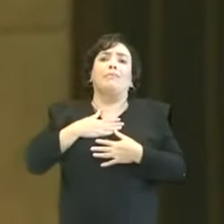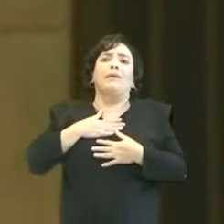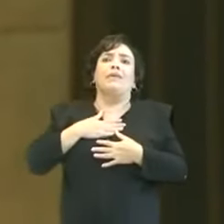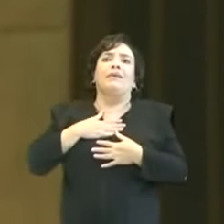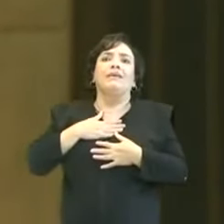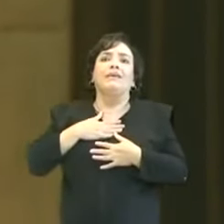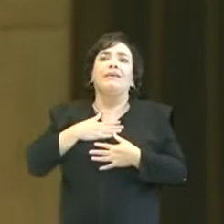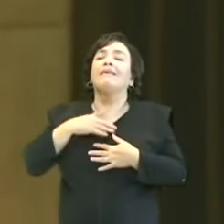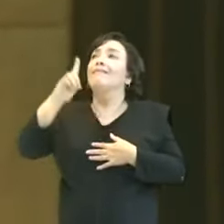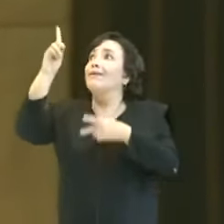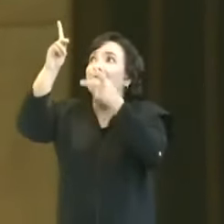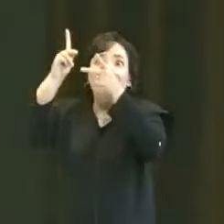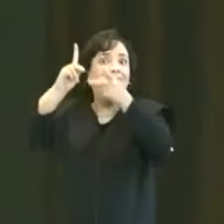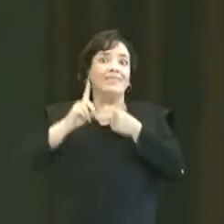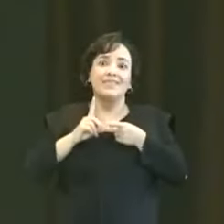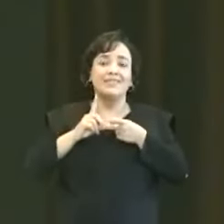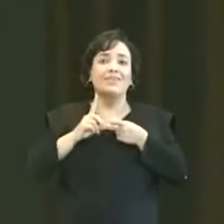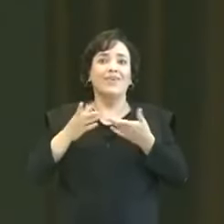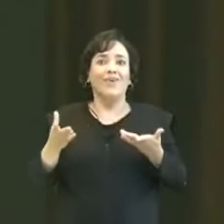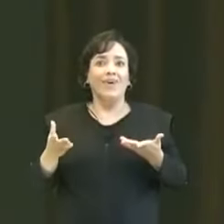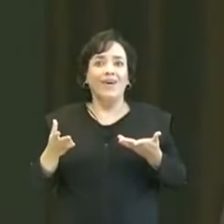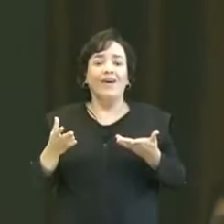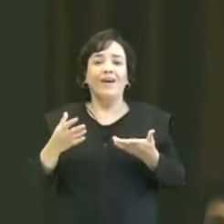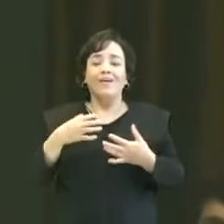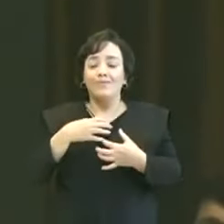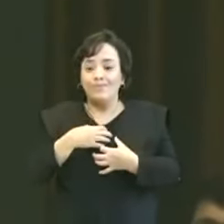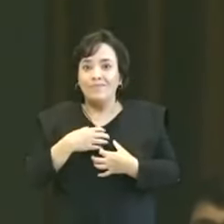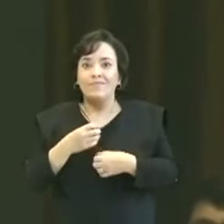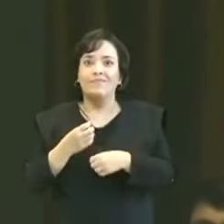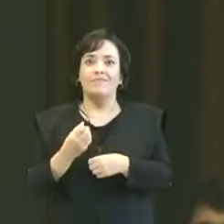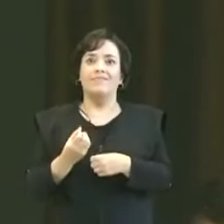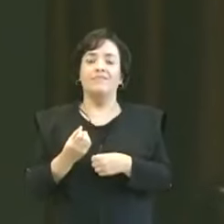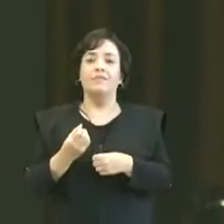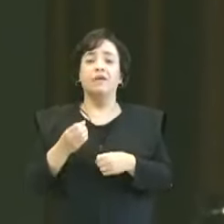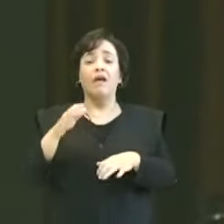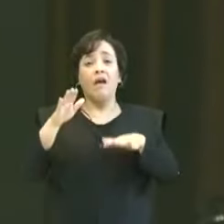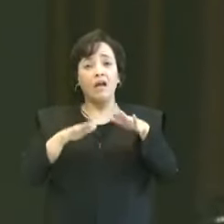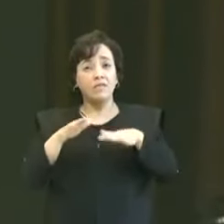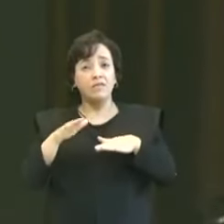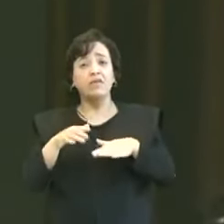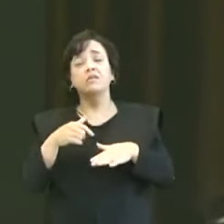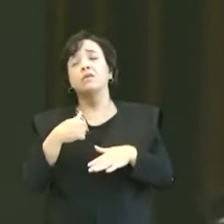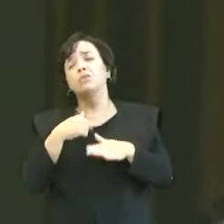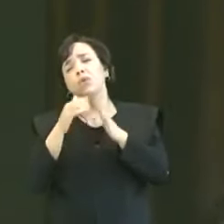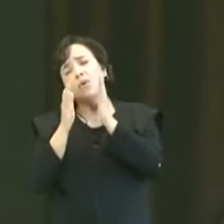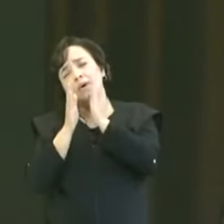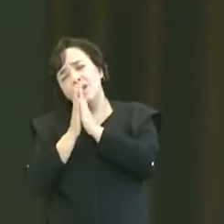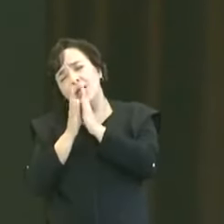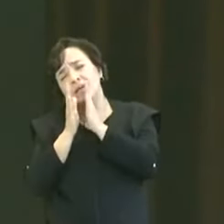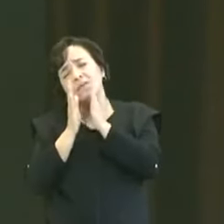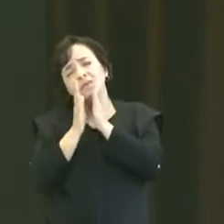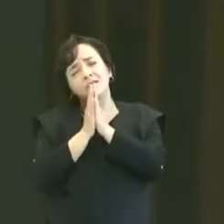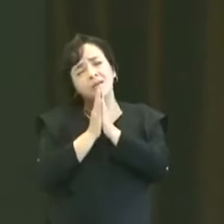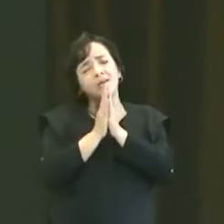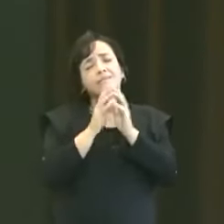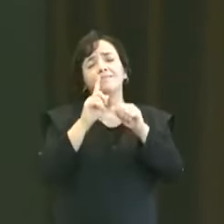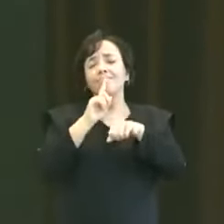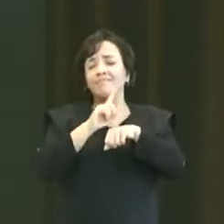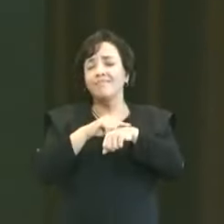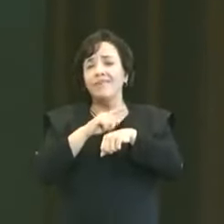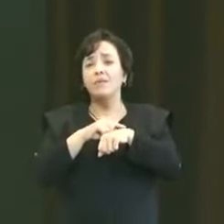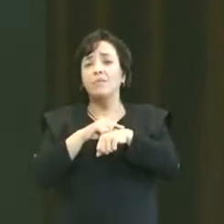E sabe, muitas vezes o que eu quero quando eu oro é só mais um tempo desses. Quando eu vou para a igreja,